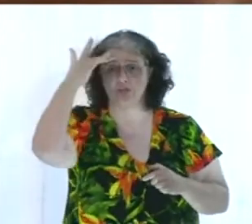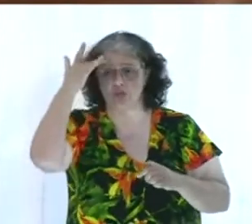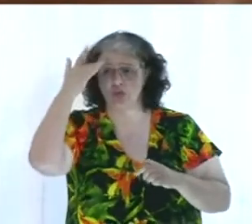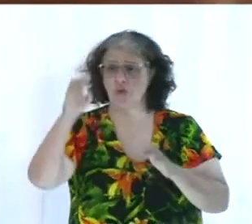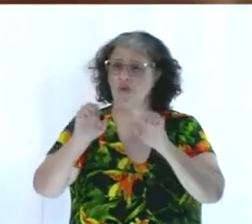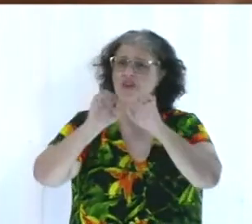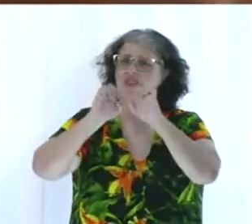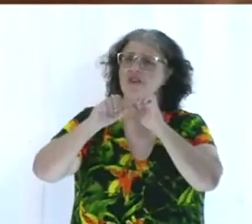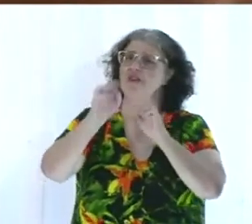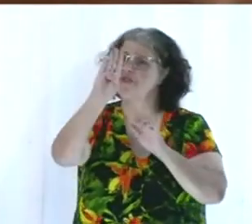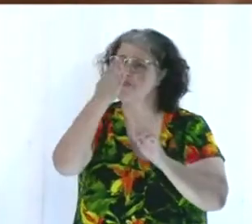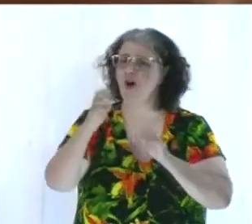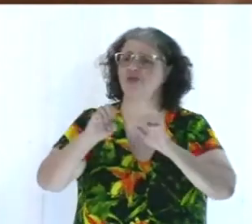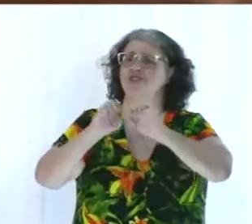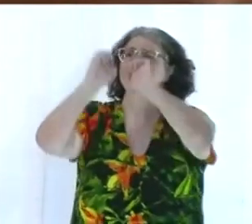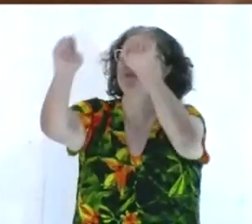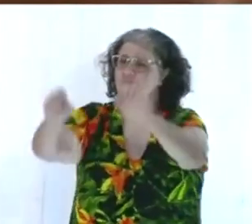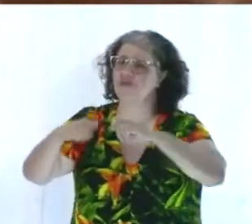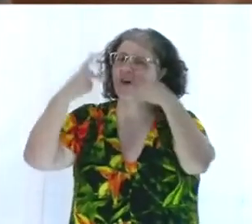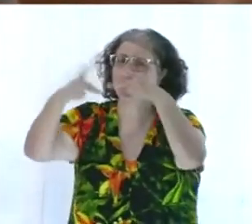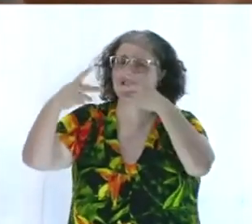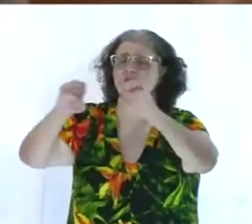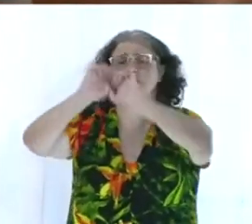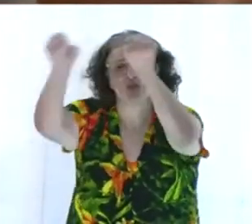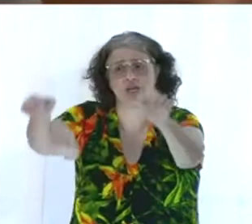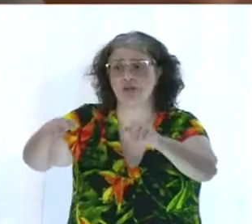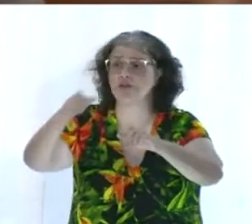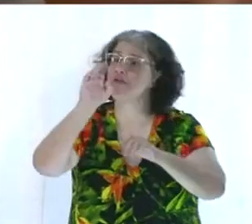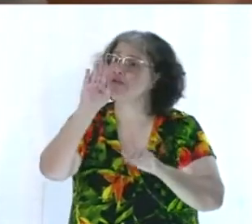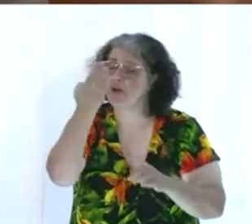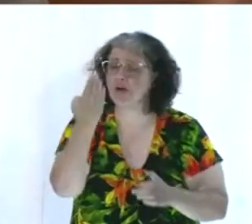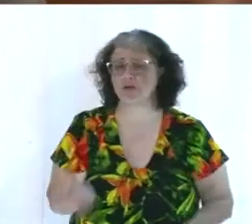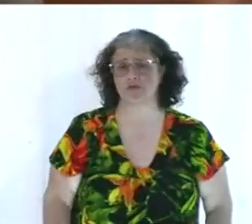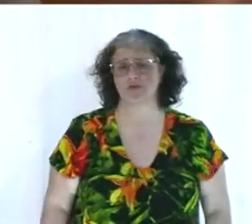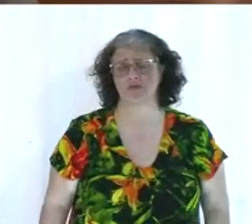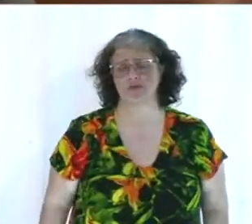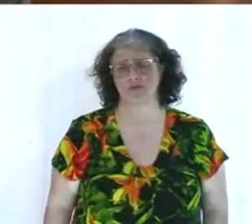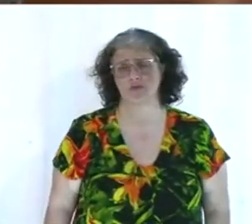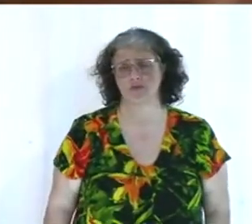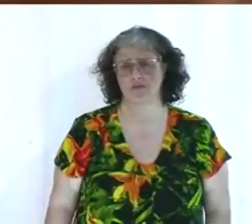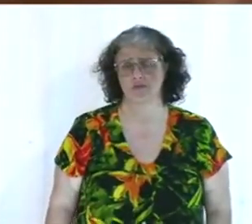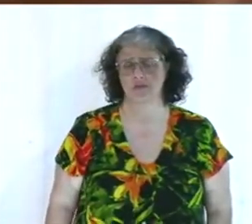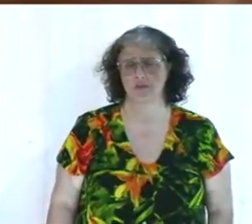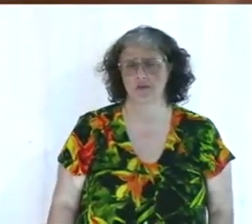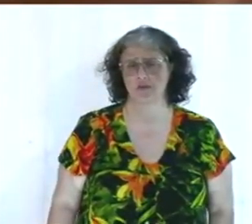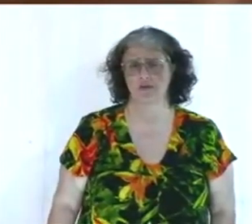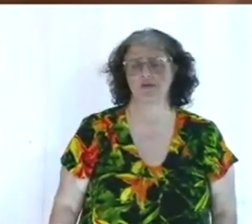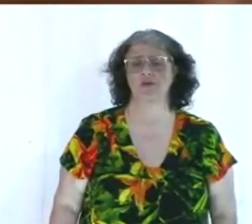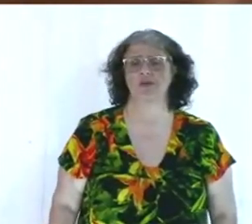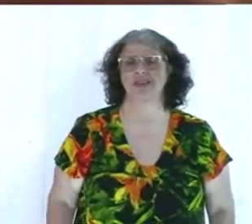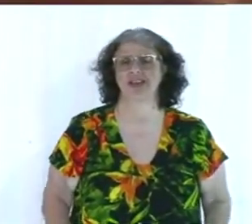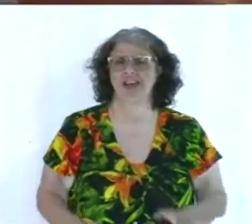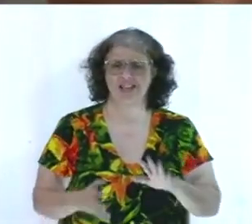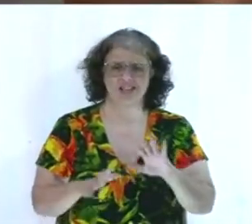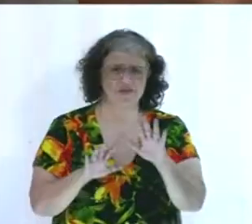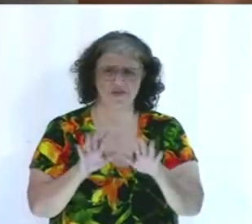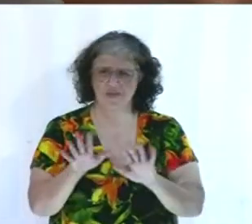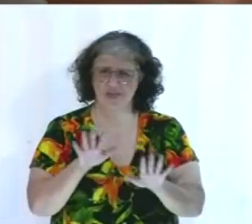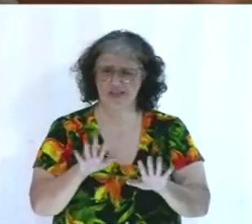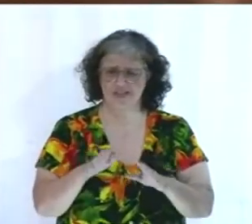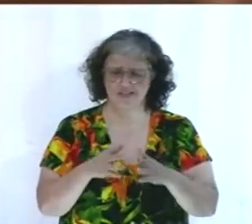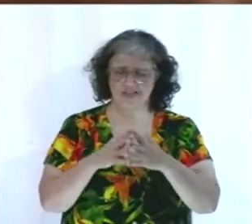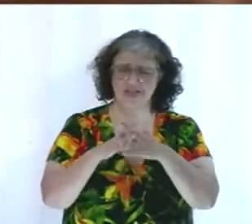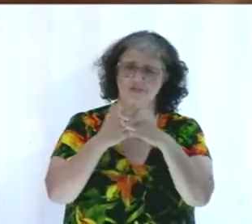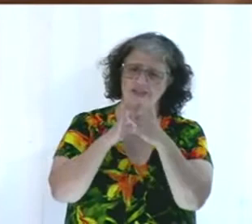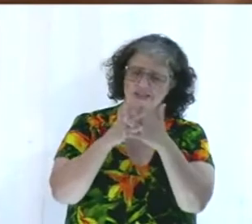profetas, pregando, às vezes com mensagens misturadas com verdades, e no